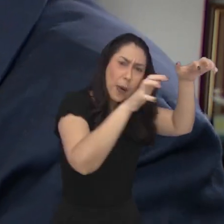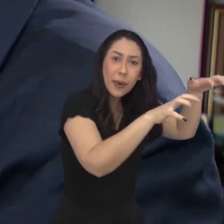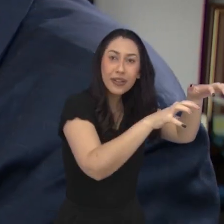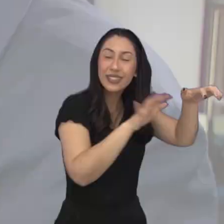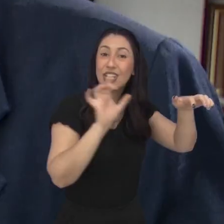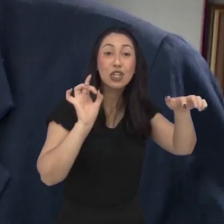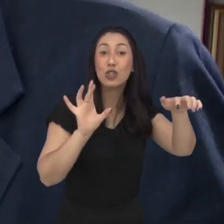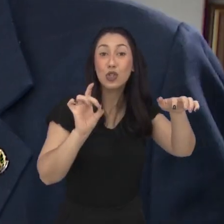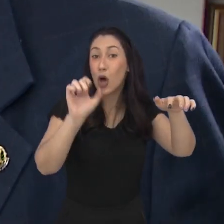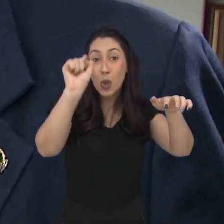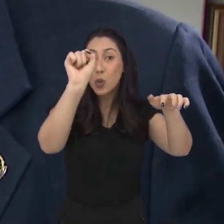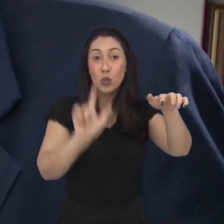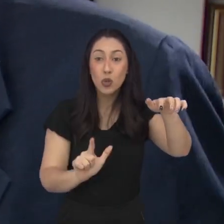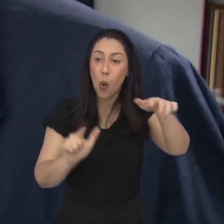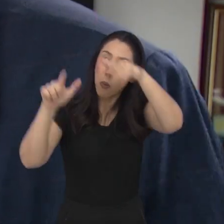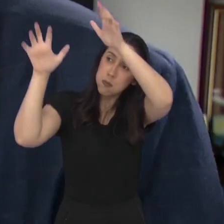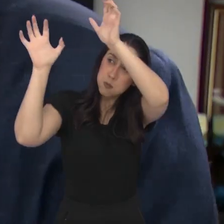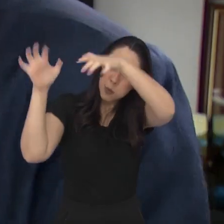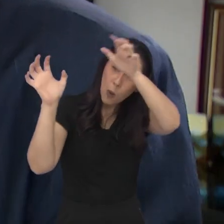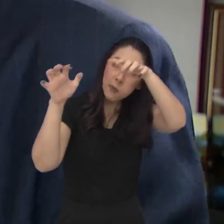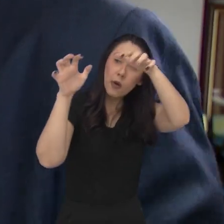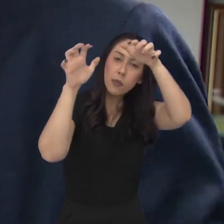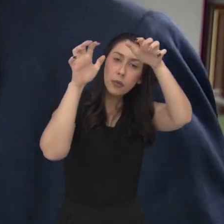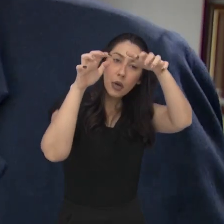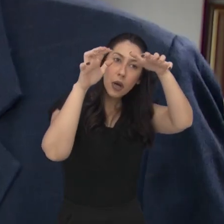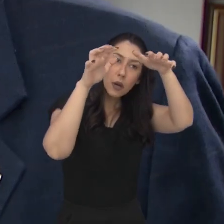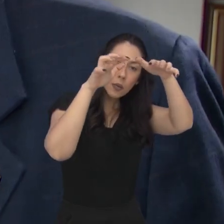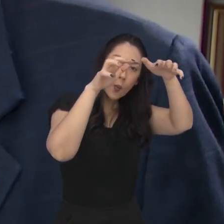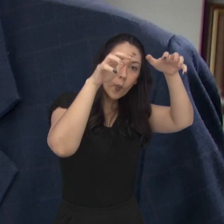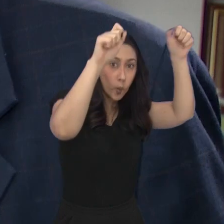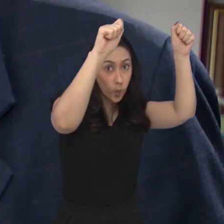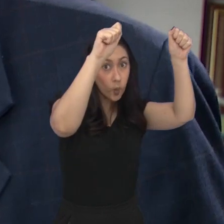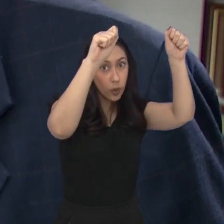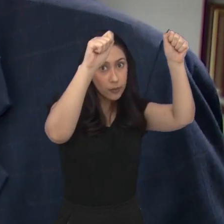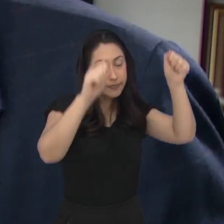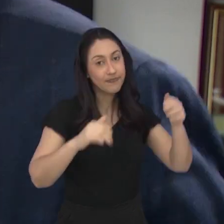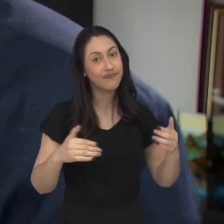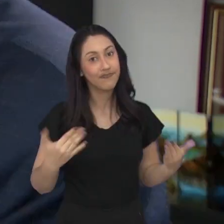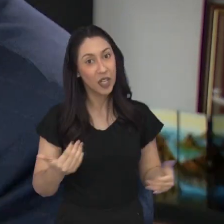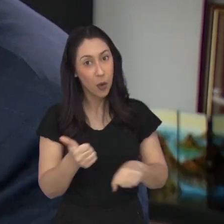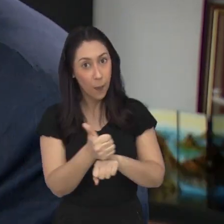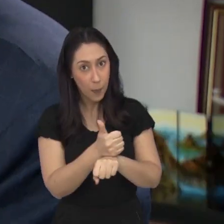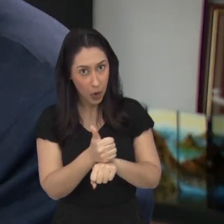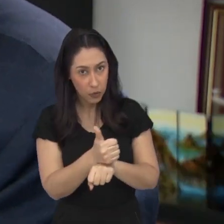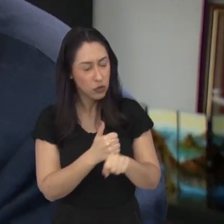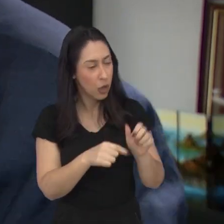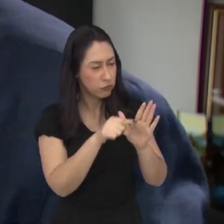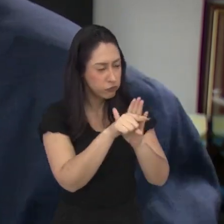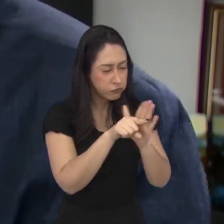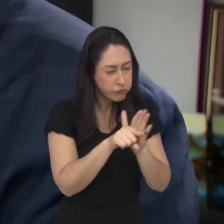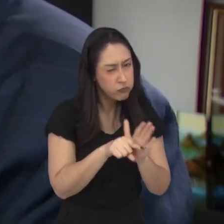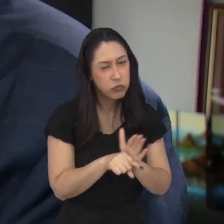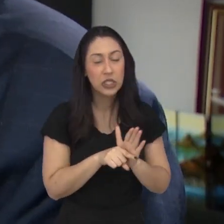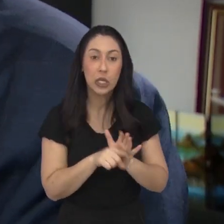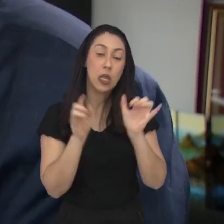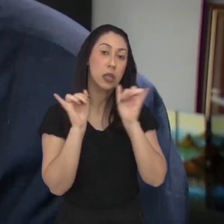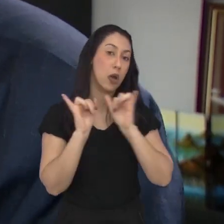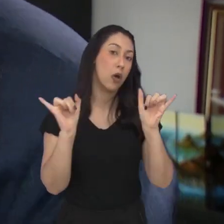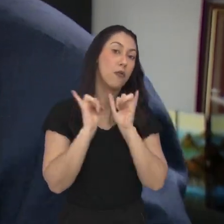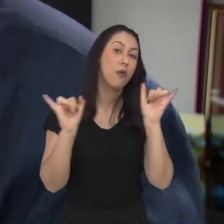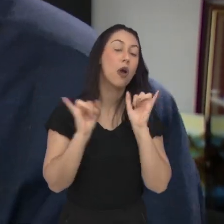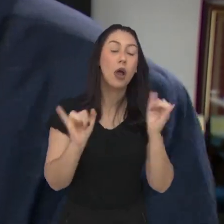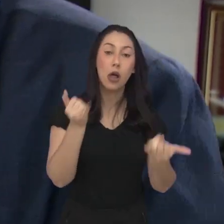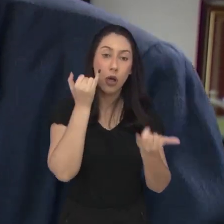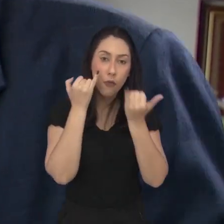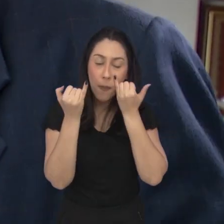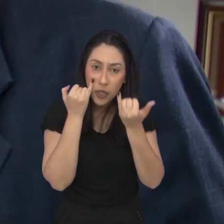tudo no sul. E isso já está, os dados já indicam isso. E os nossos cientistas, através dessa